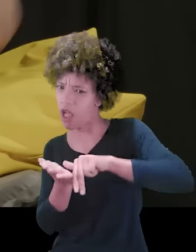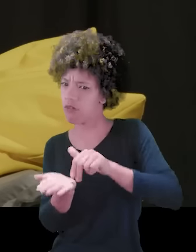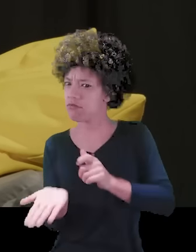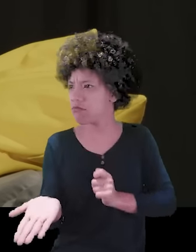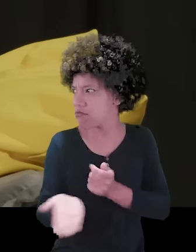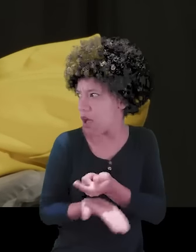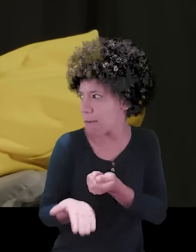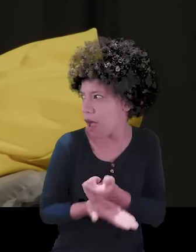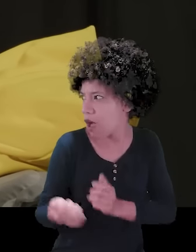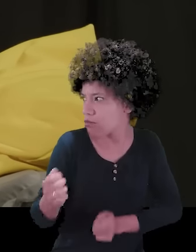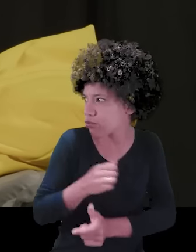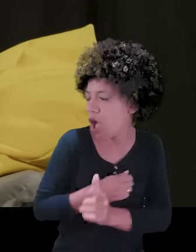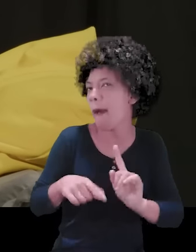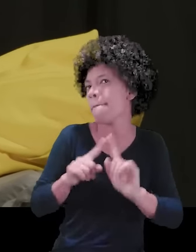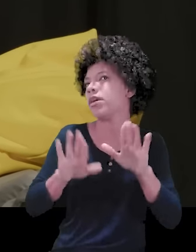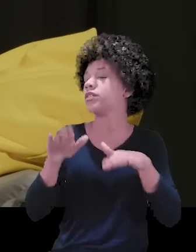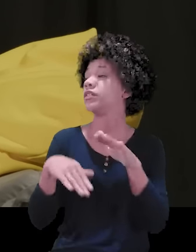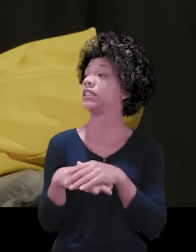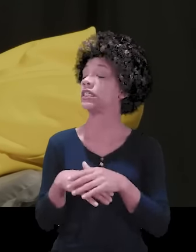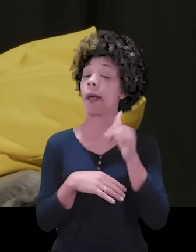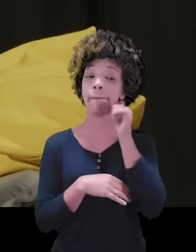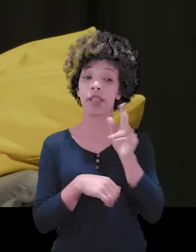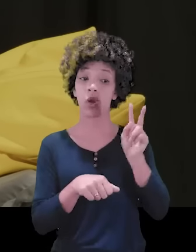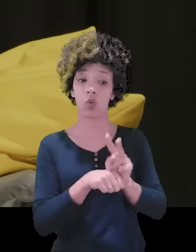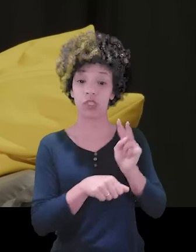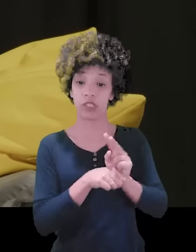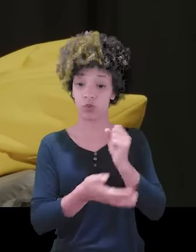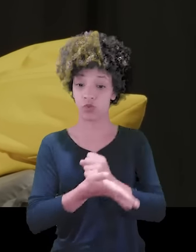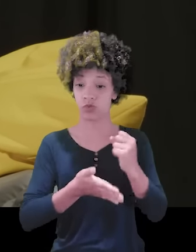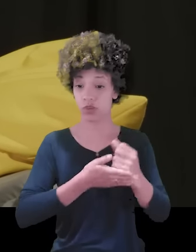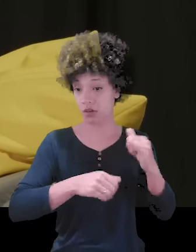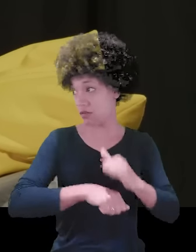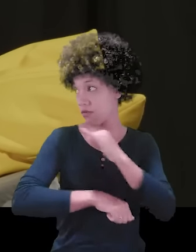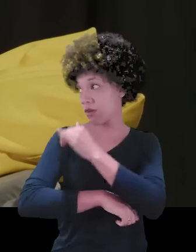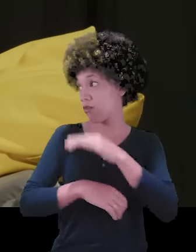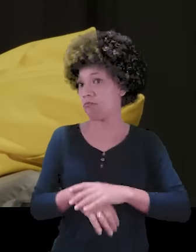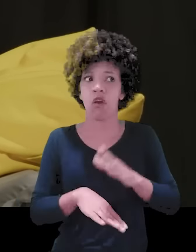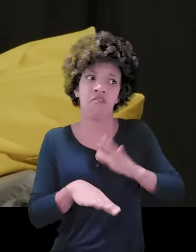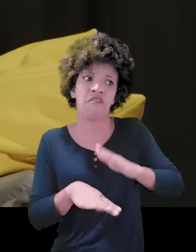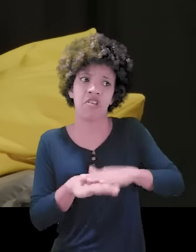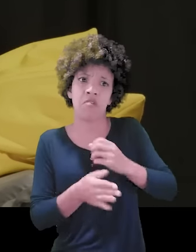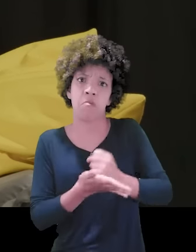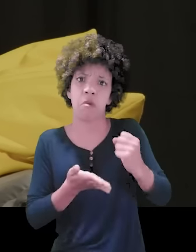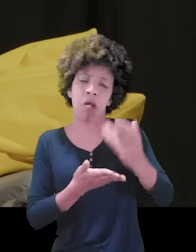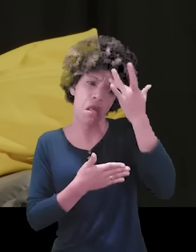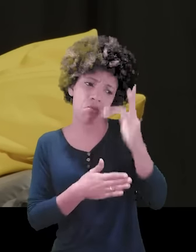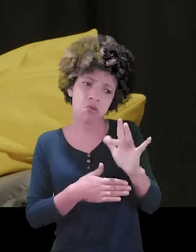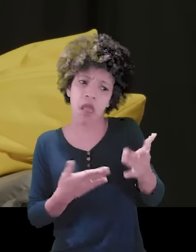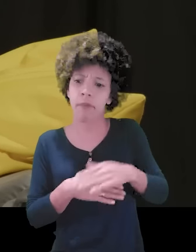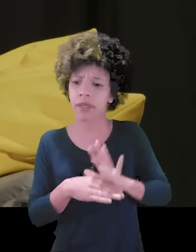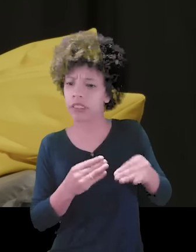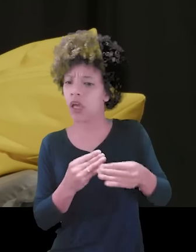Às vezes a menina que tá digamos cuidando do passaporte é uma pessoa que você fala vou fazer um passaporte para nem sabe que ela tá envolvido ou você